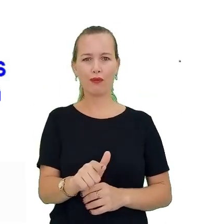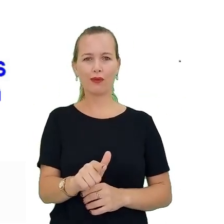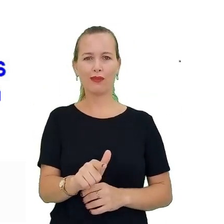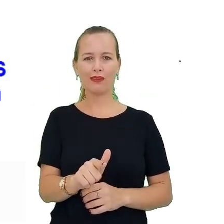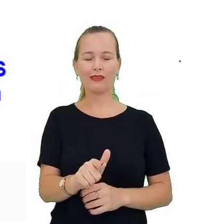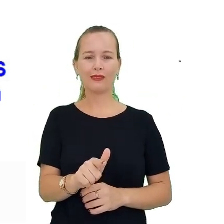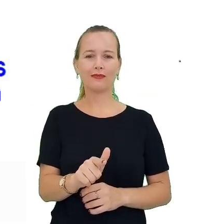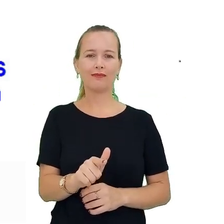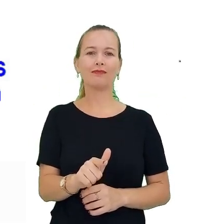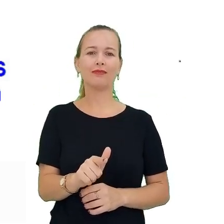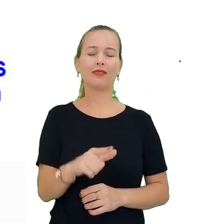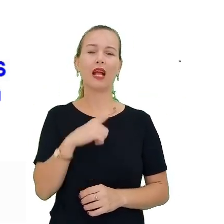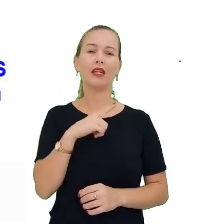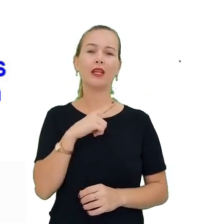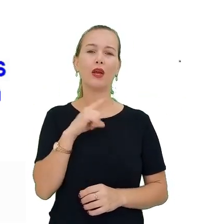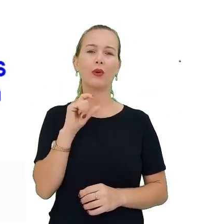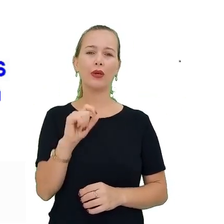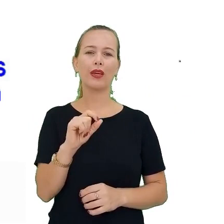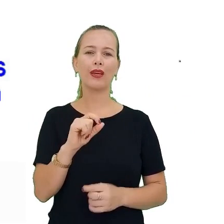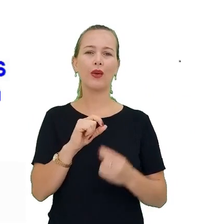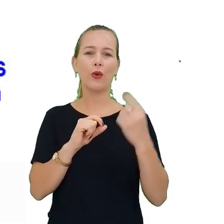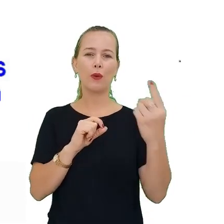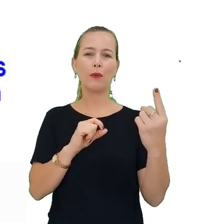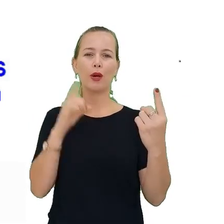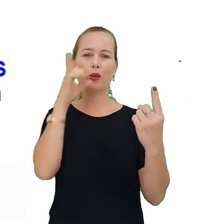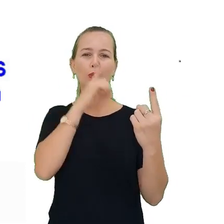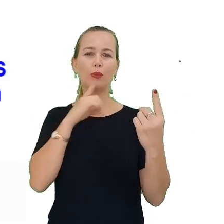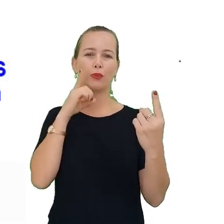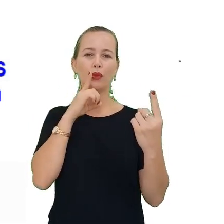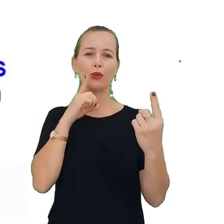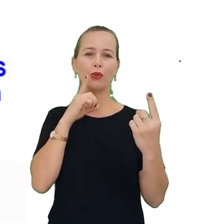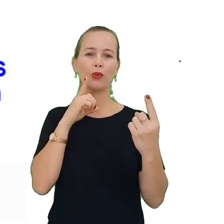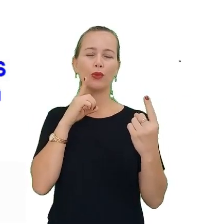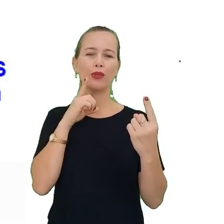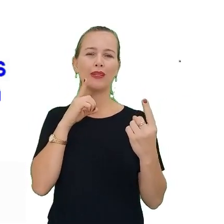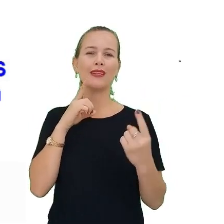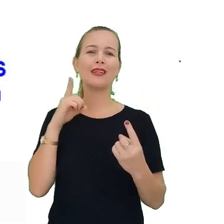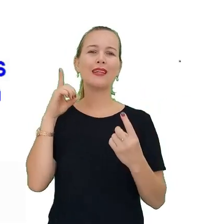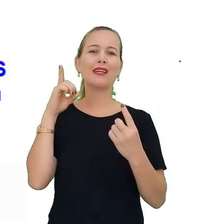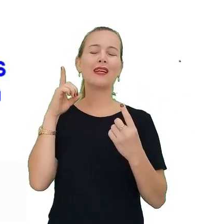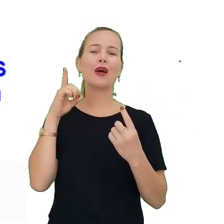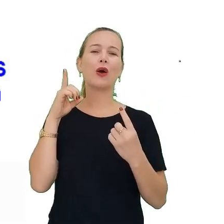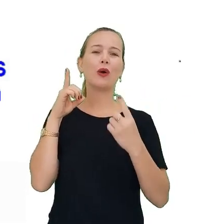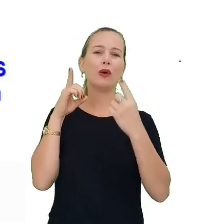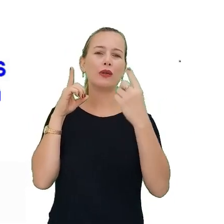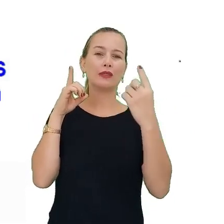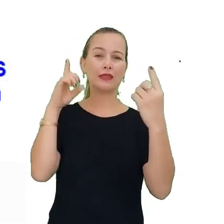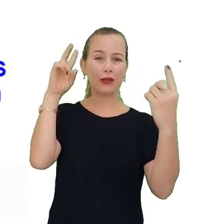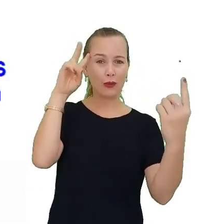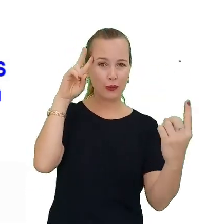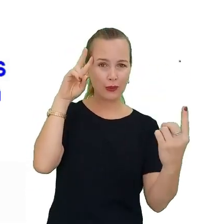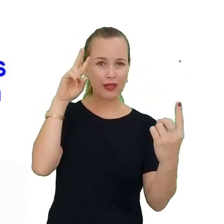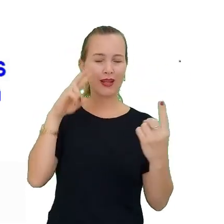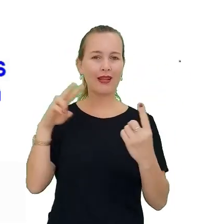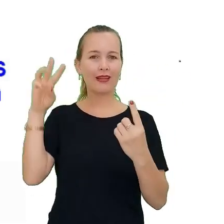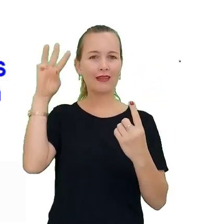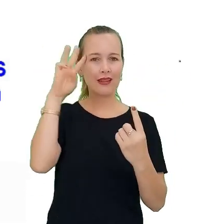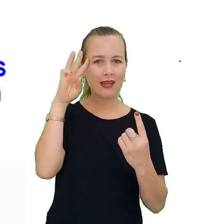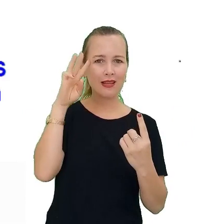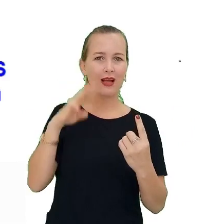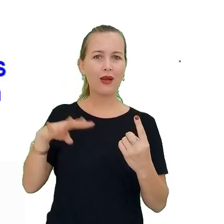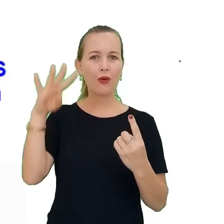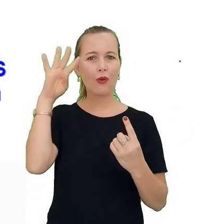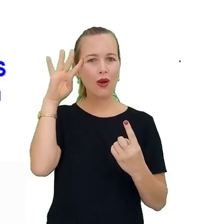dias da semana, teríamos mais uma no domingo, outra na segunda, outra na terça,